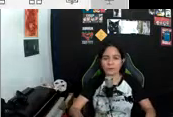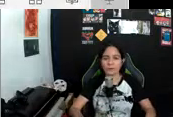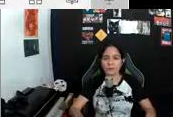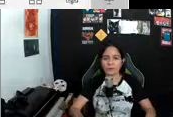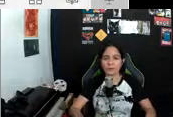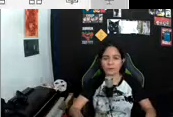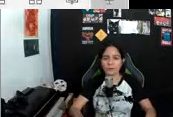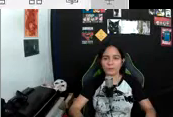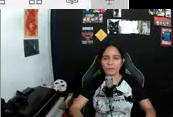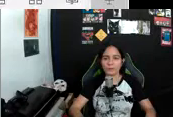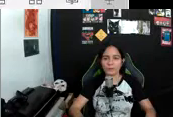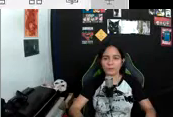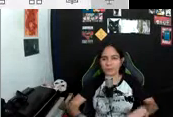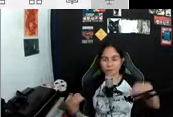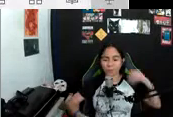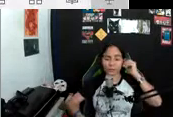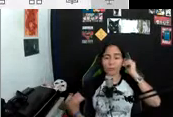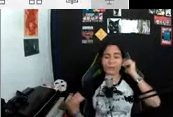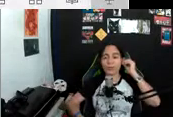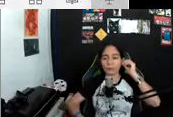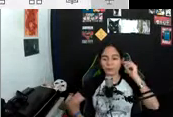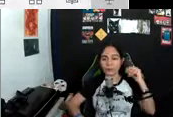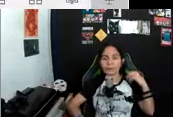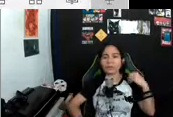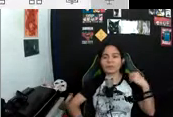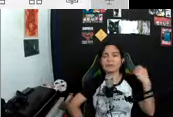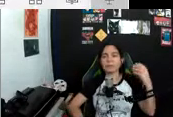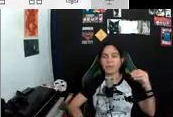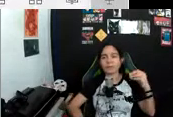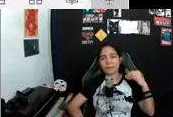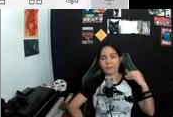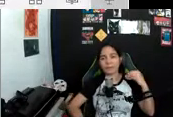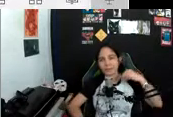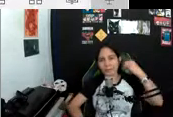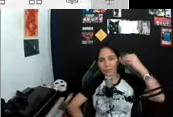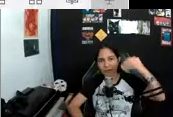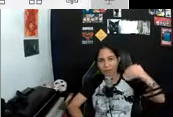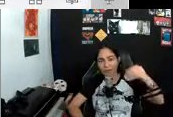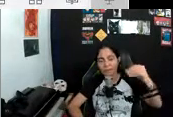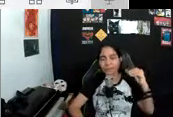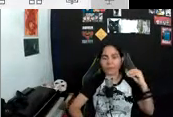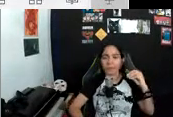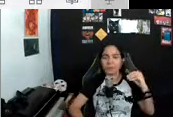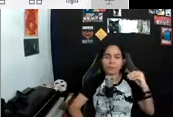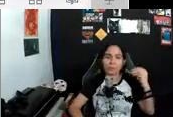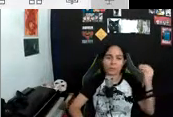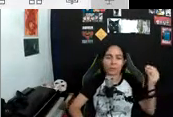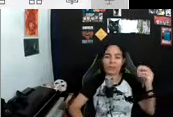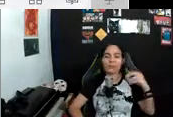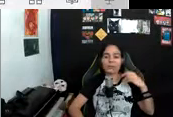existem situações que diferenciam de um país para outro. Então, muitas vezes, para que você exerça, né, a função no outro país,